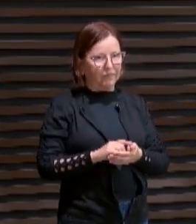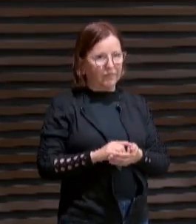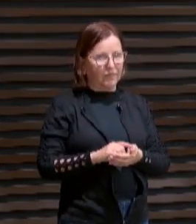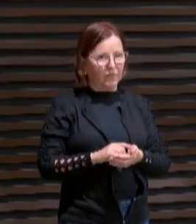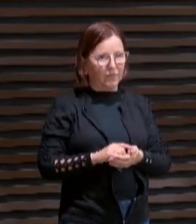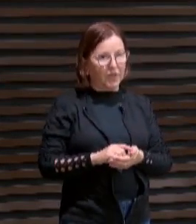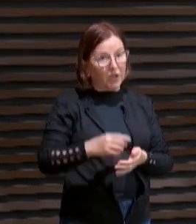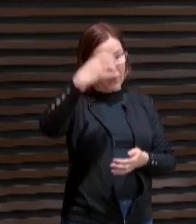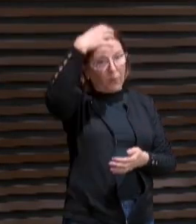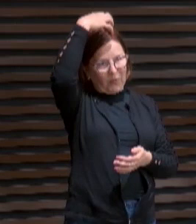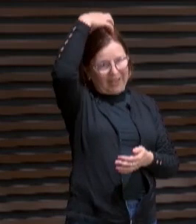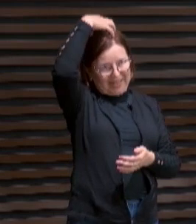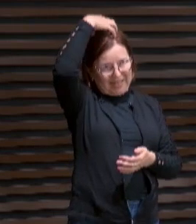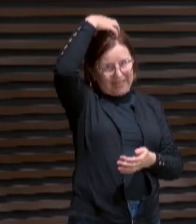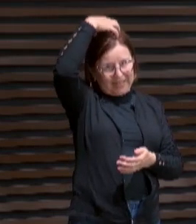uma coroa.